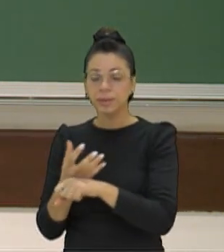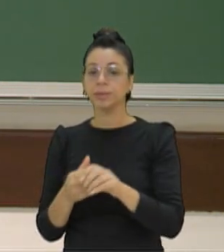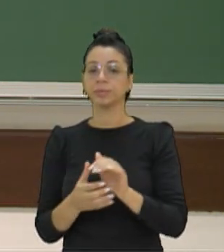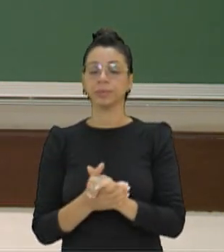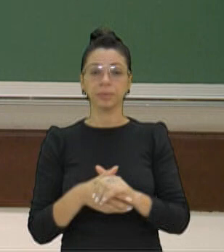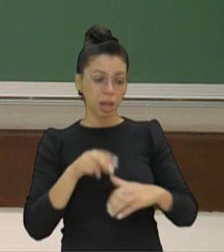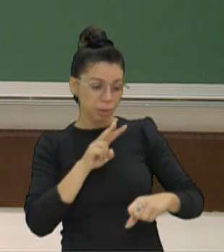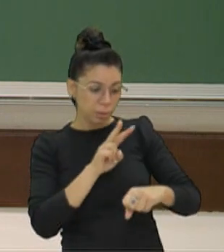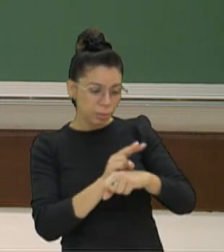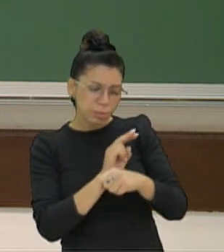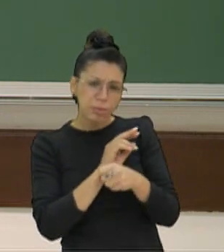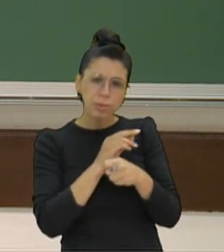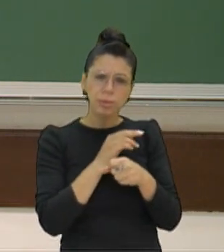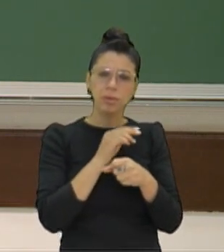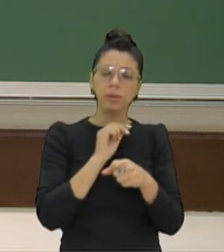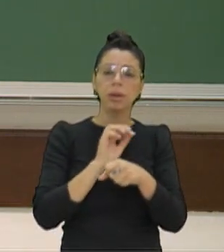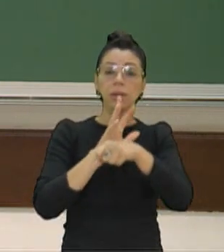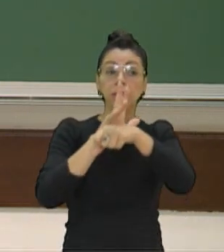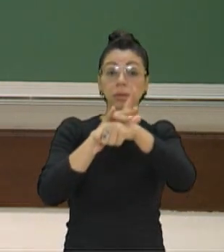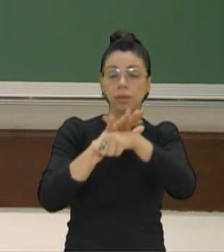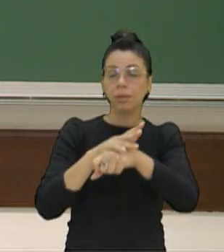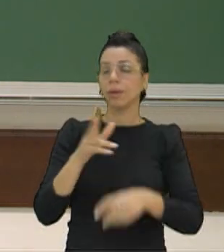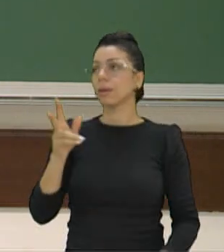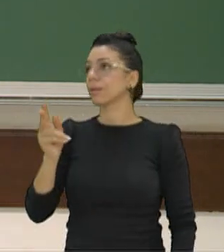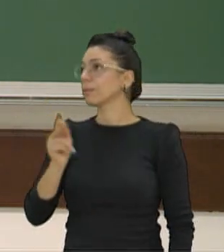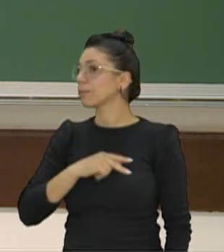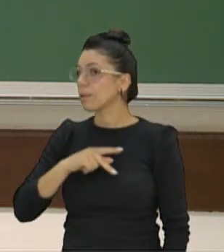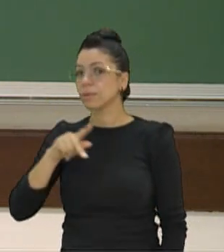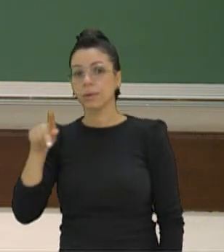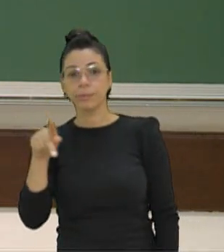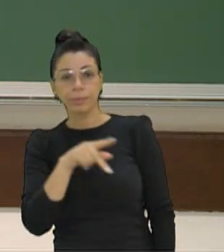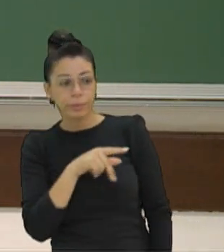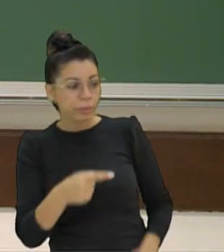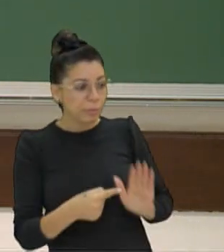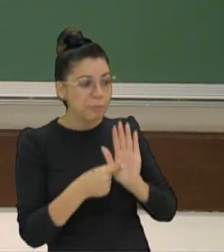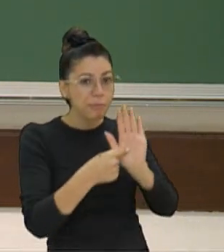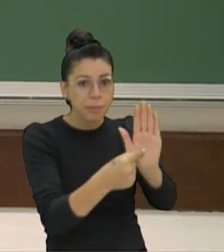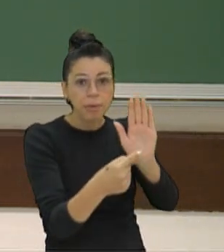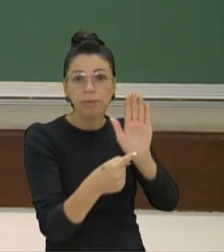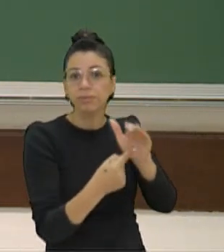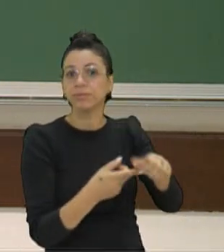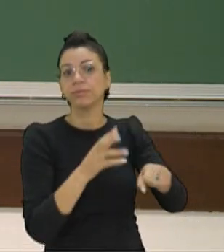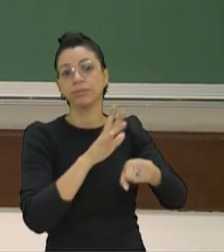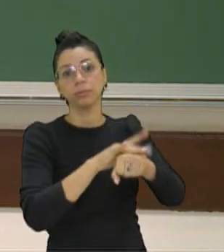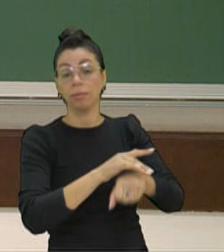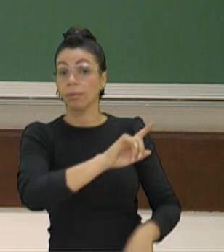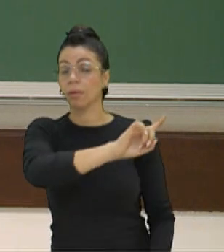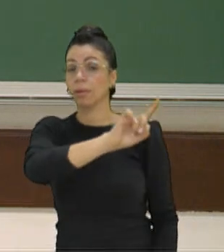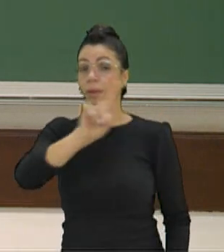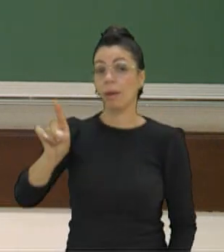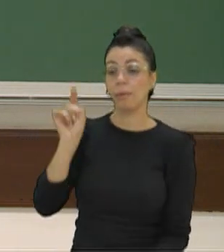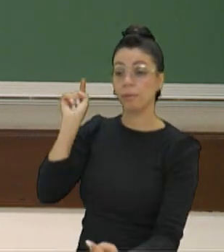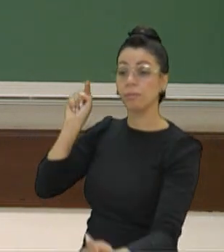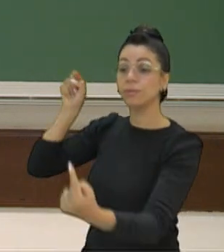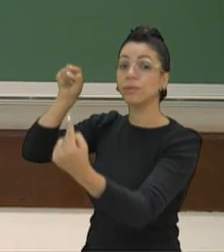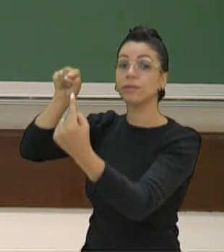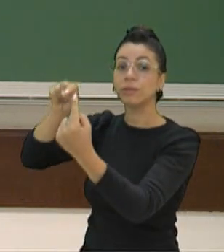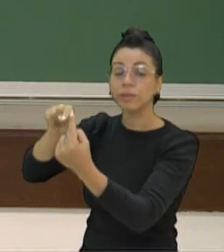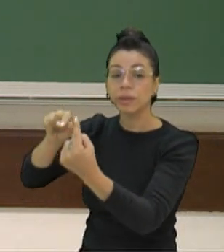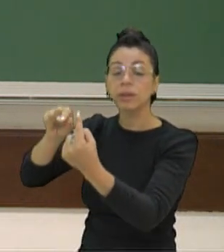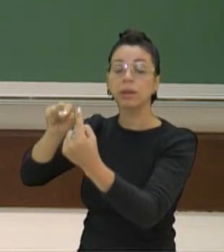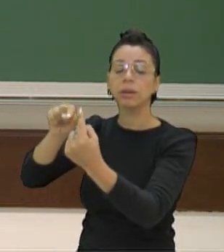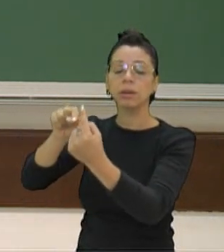estuda doenças, perceberam? Nossa, mas essa professora só traz doença. Não, o objetivo é justamente a